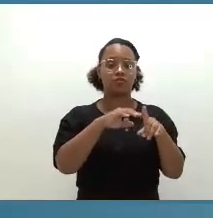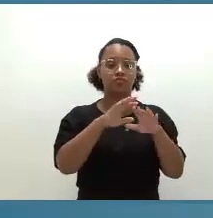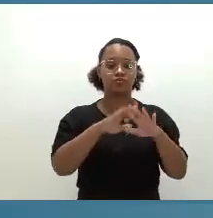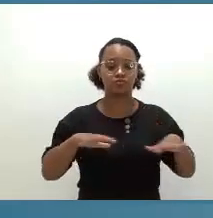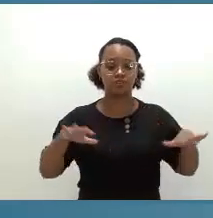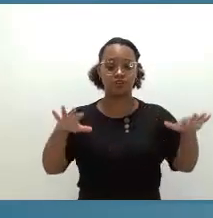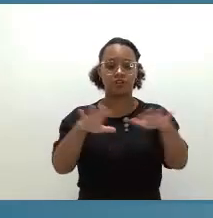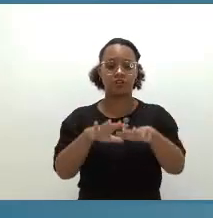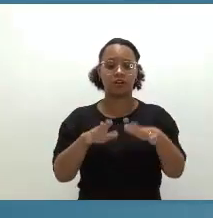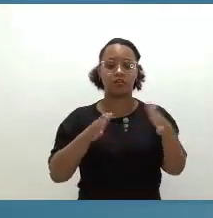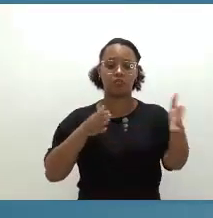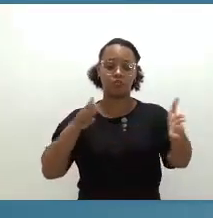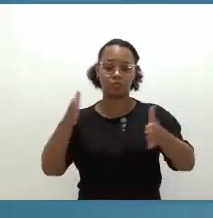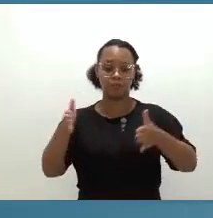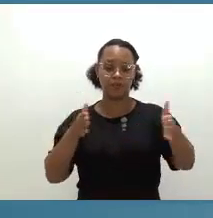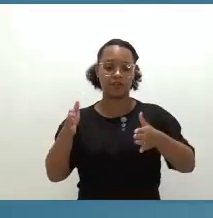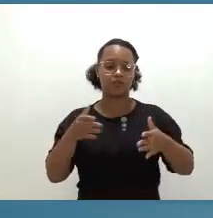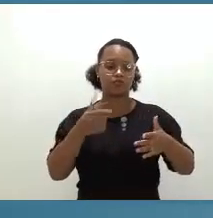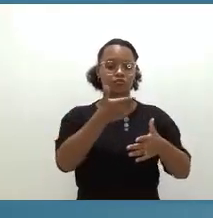biênio